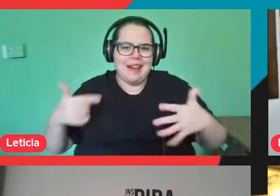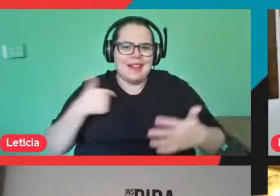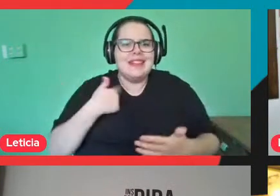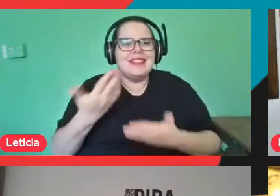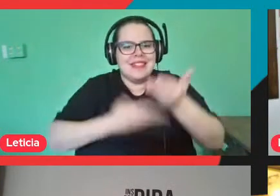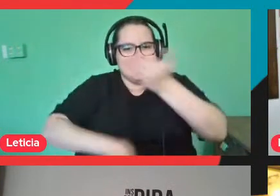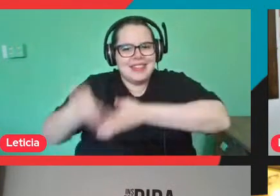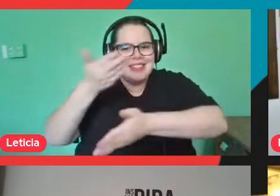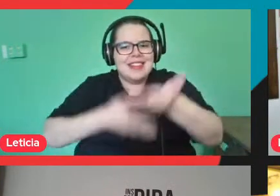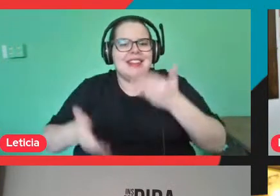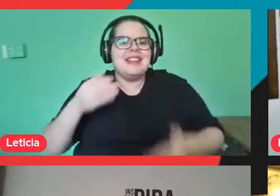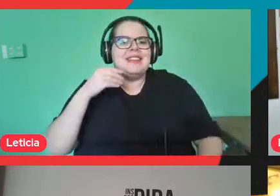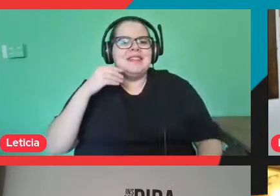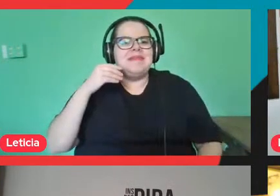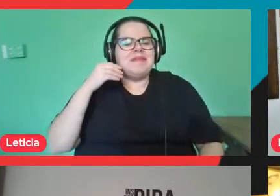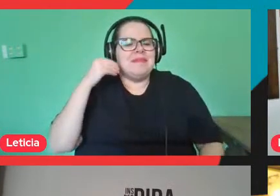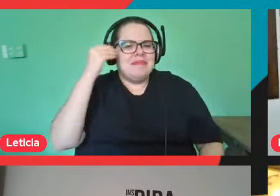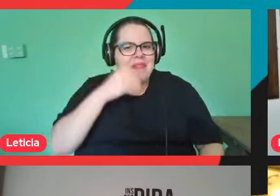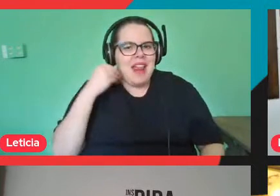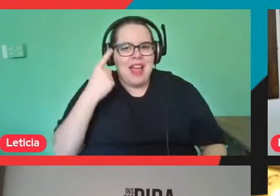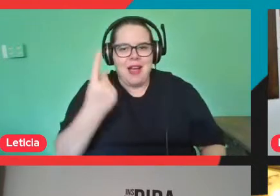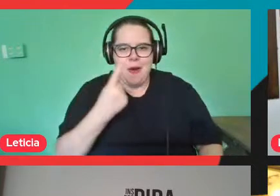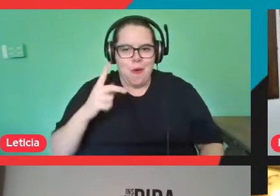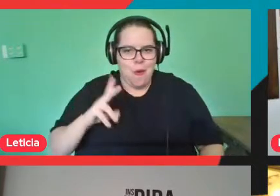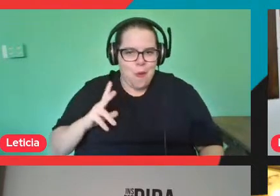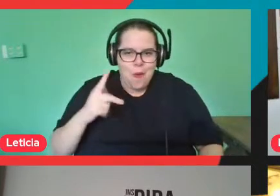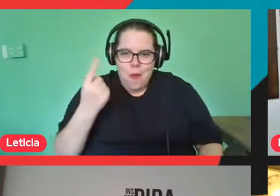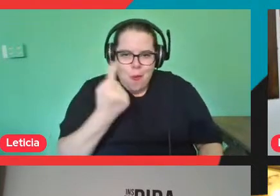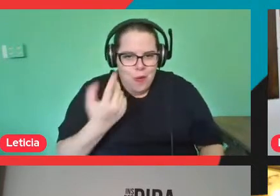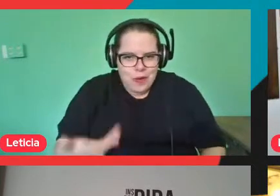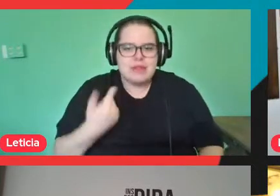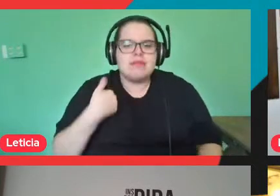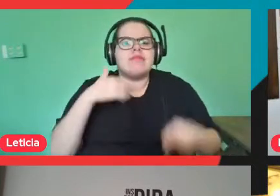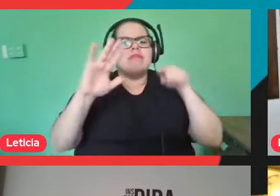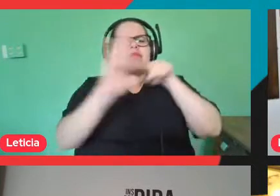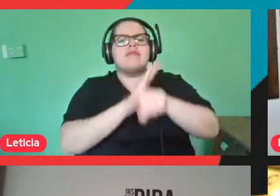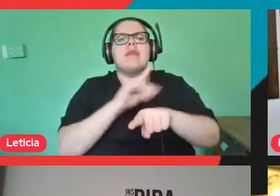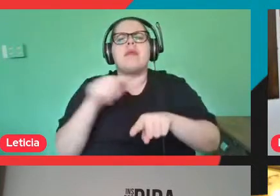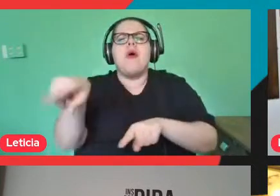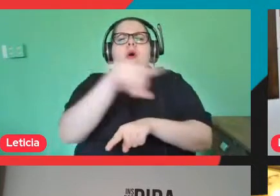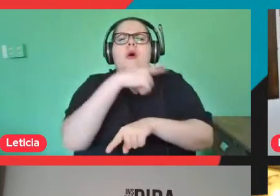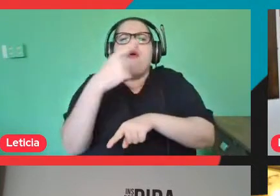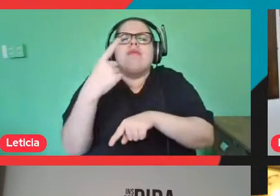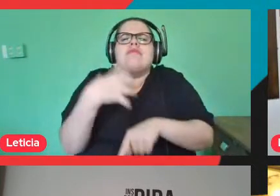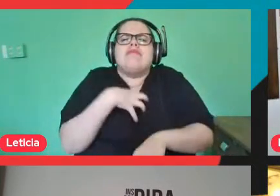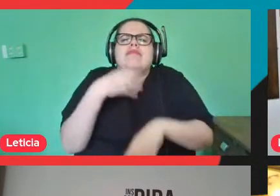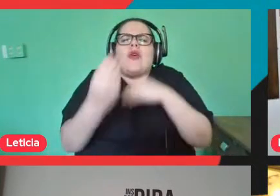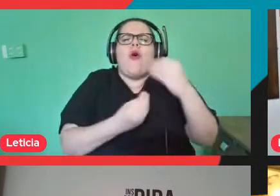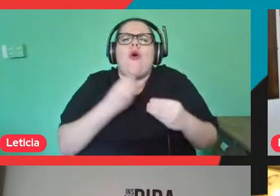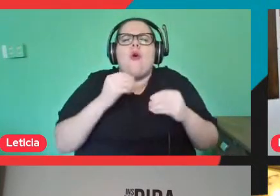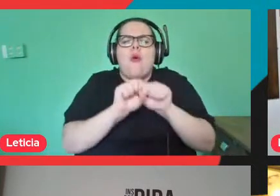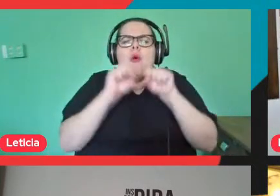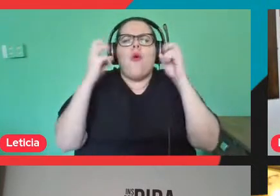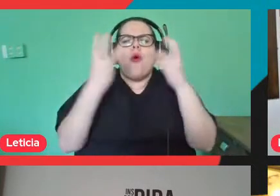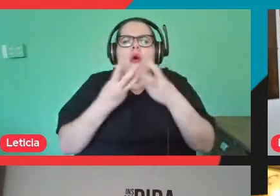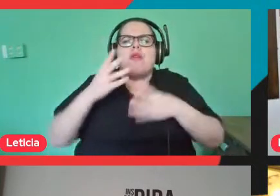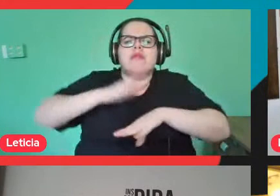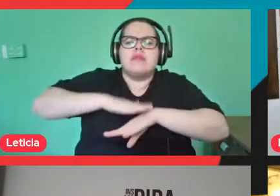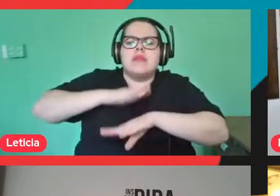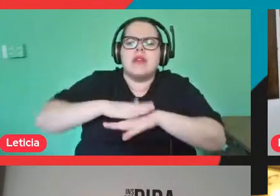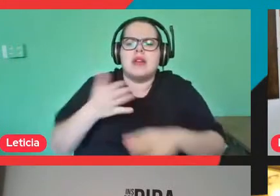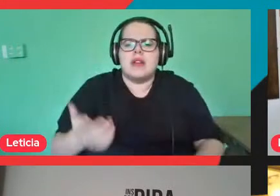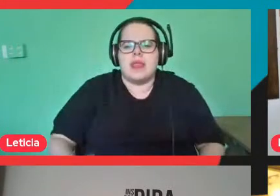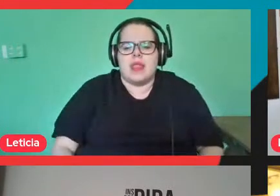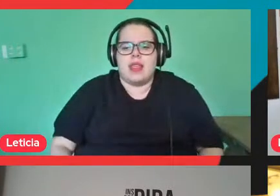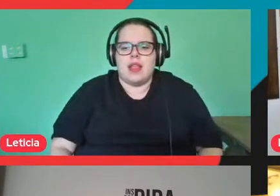experiência individual única, né? E eu quero saber de vocês, como é que foi para cada uma? Ah,